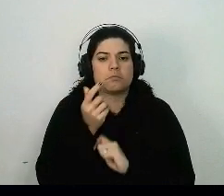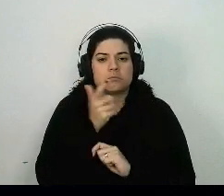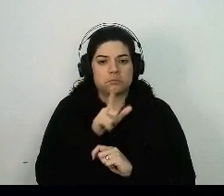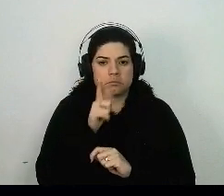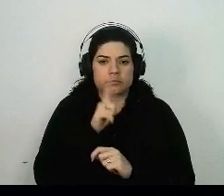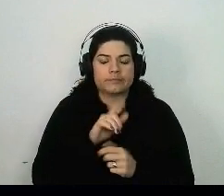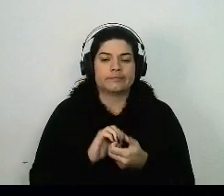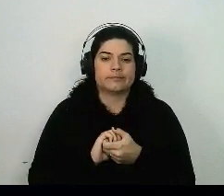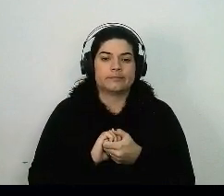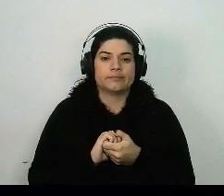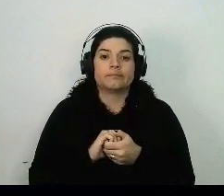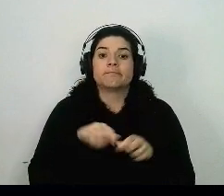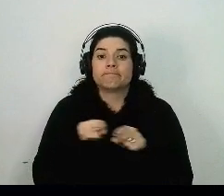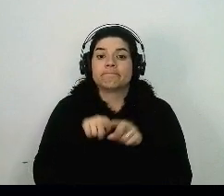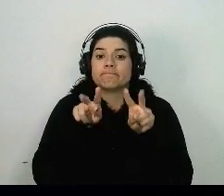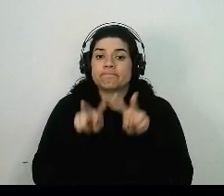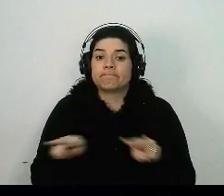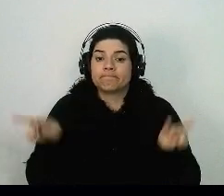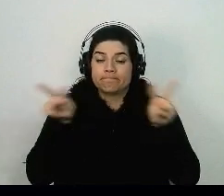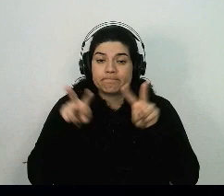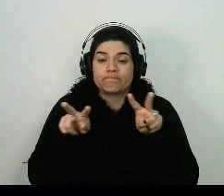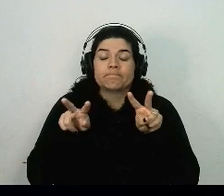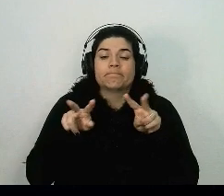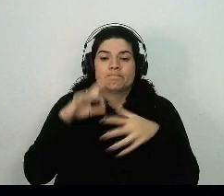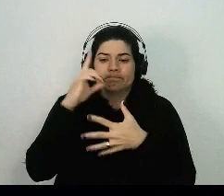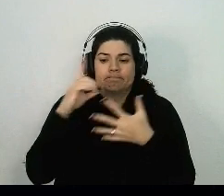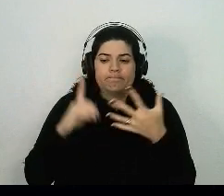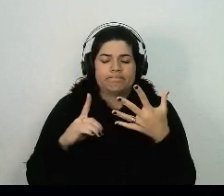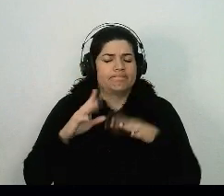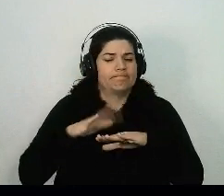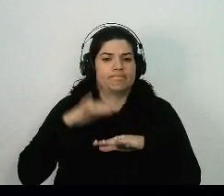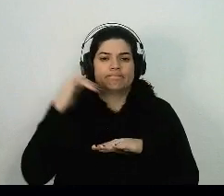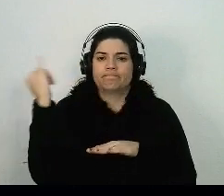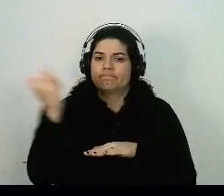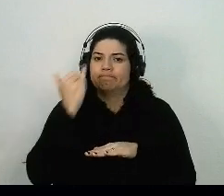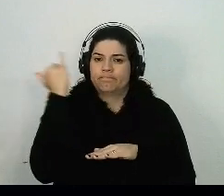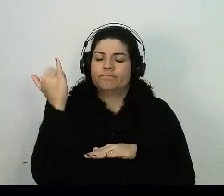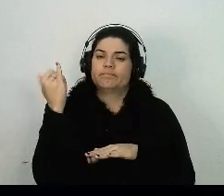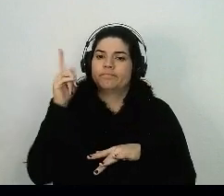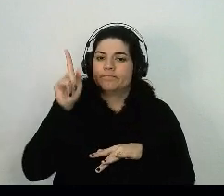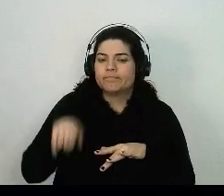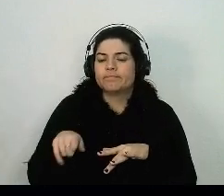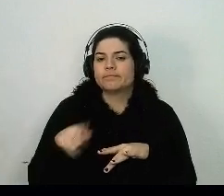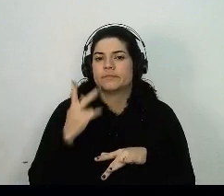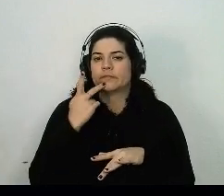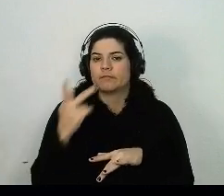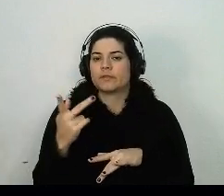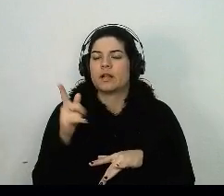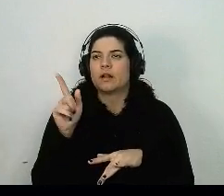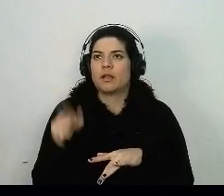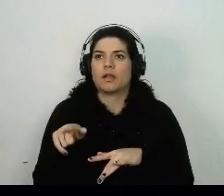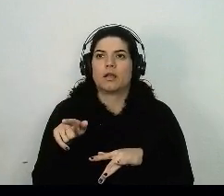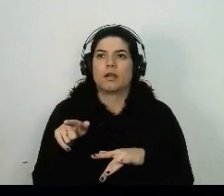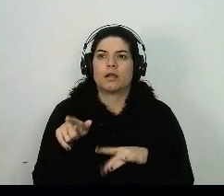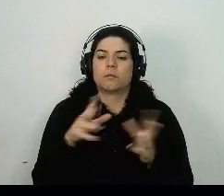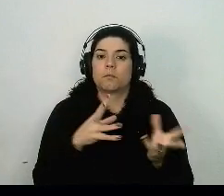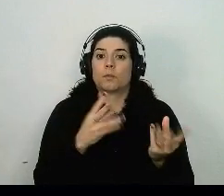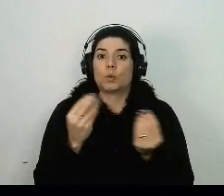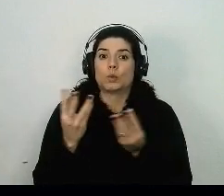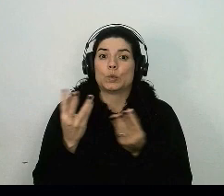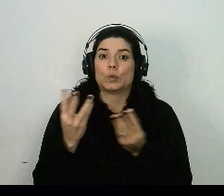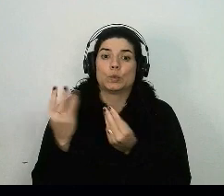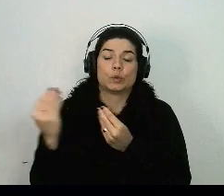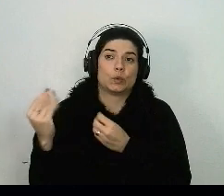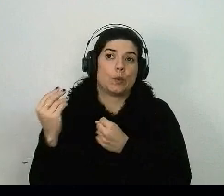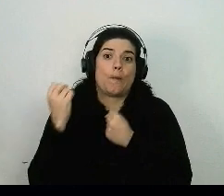A visualização de dados, esse talvez seja um dos mais importantes. A gente fala de um grande volume, um grande potencial